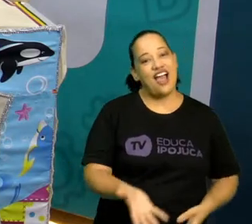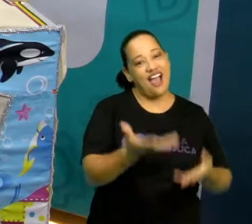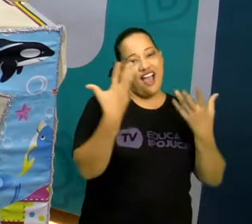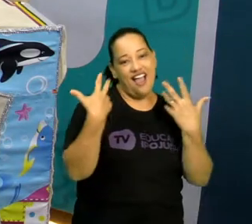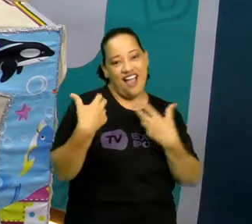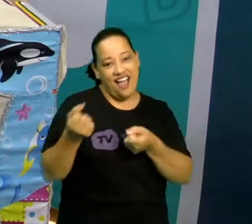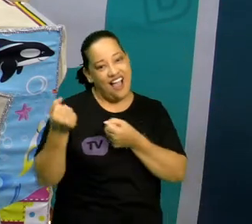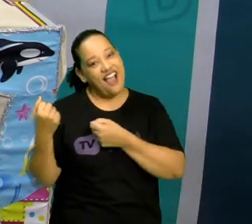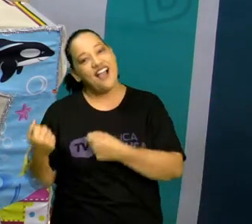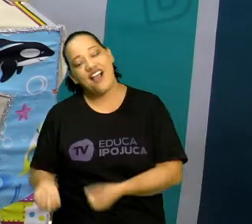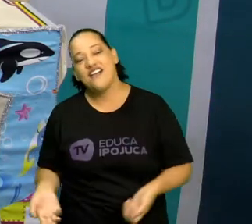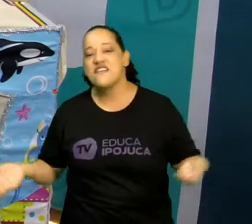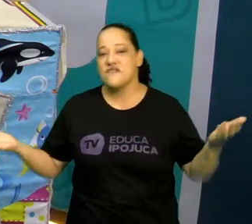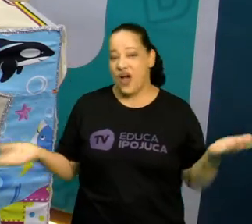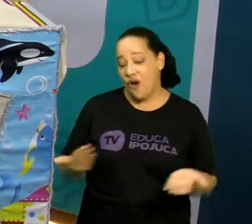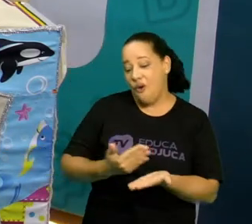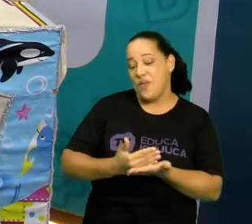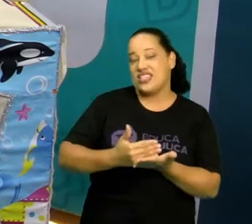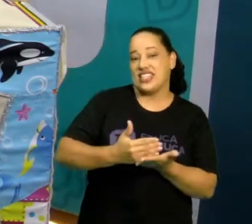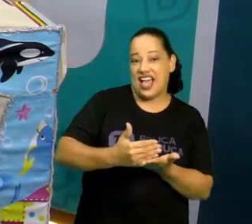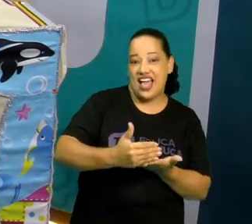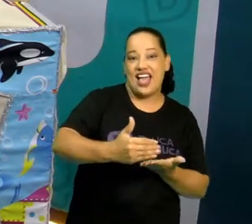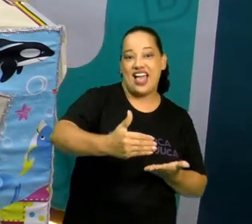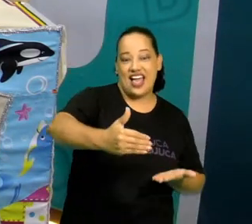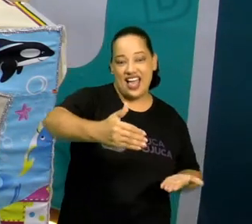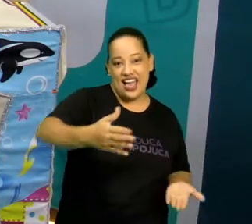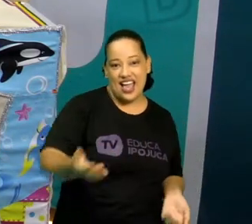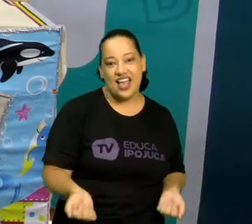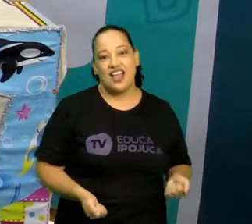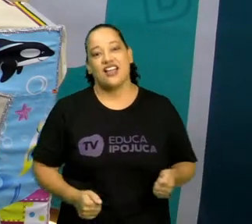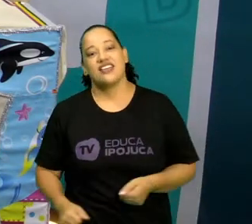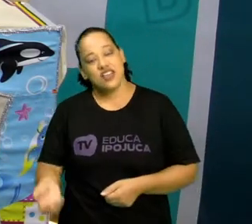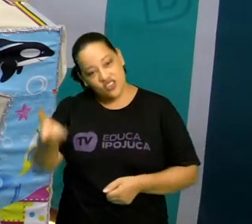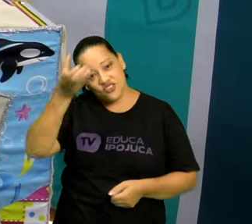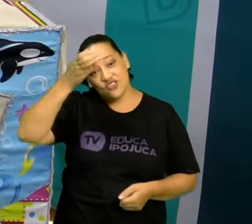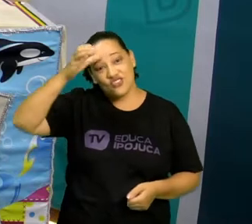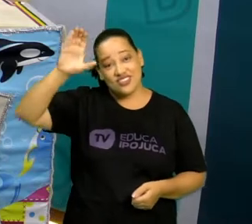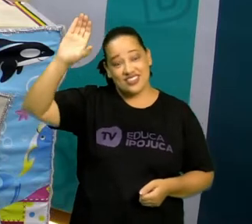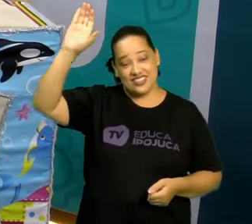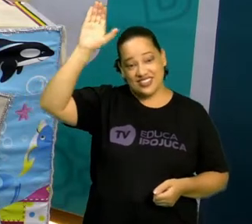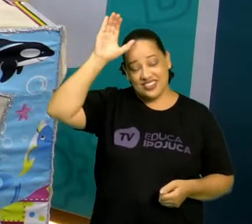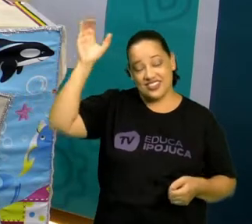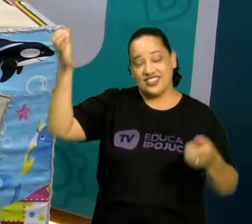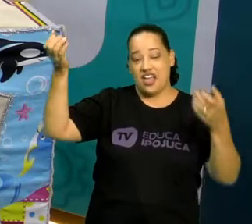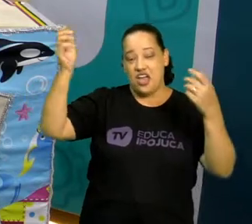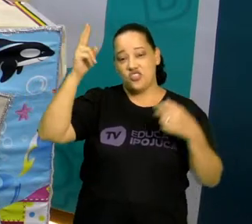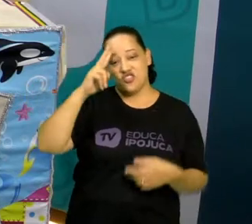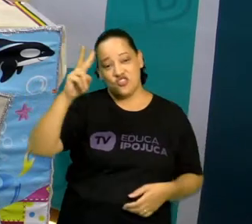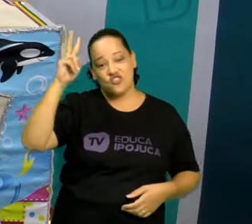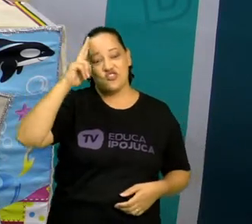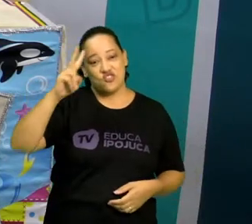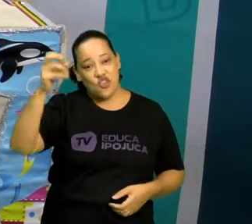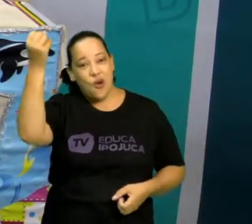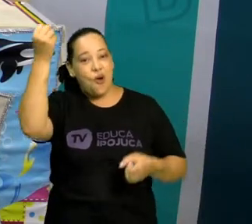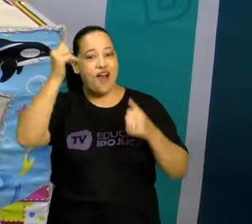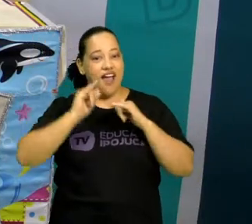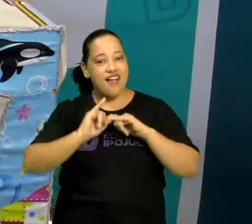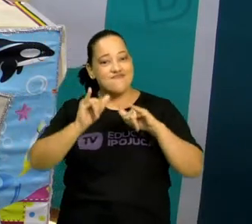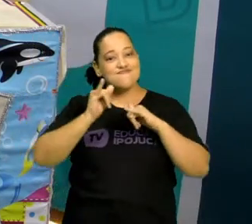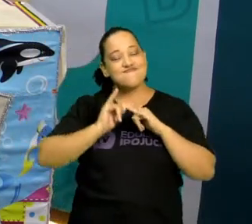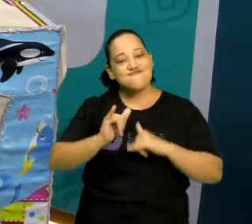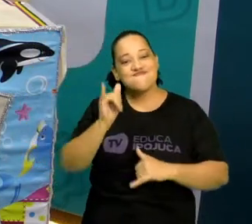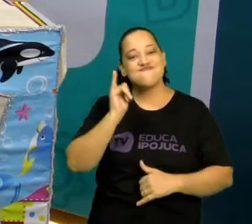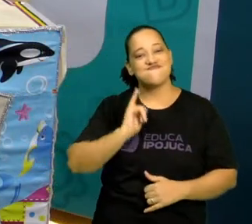Vamos lá, vai começar. Tia Lê a história agora vai